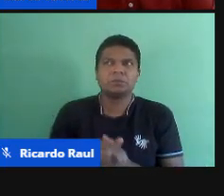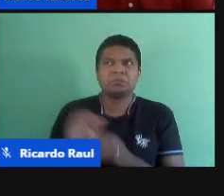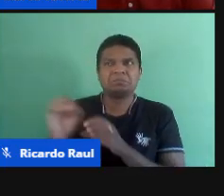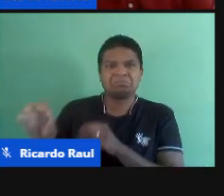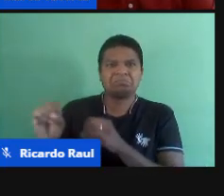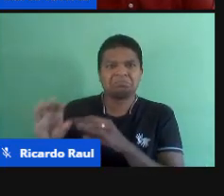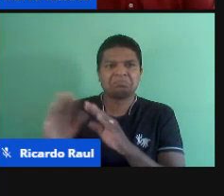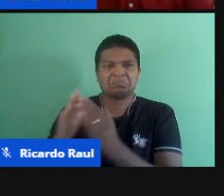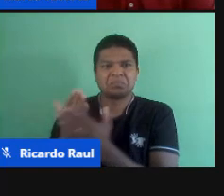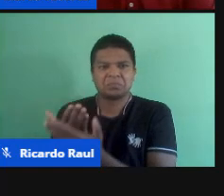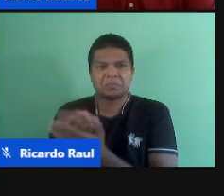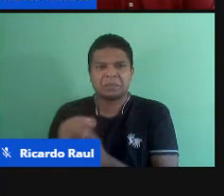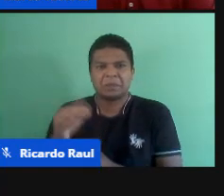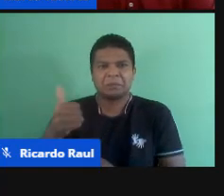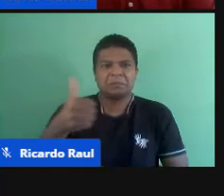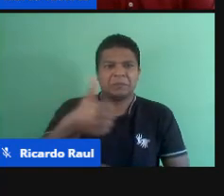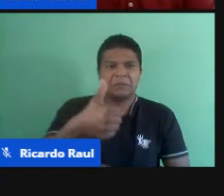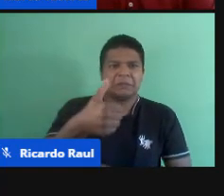anos em escola,